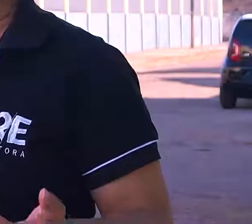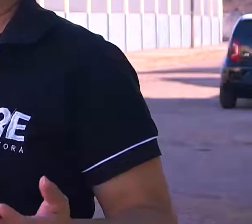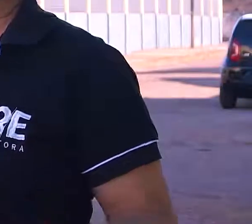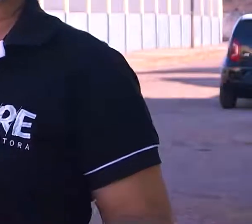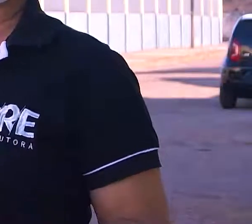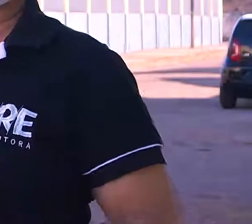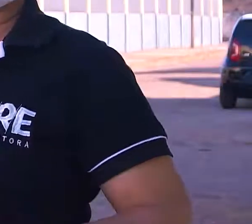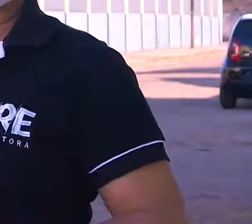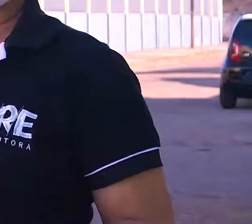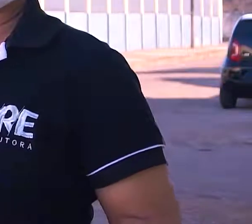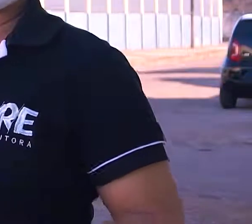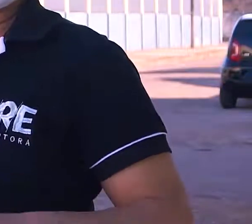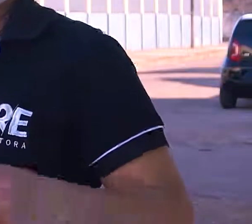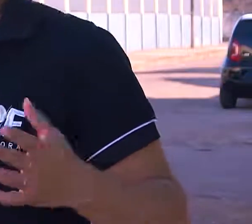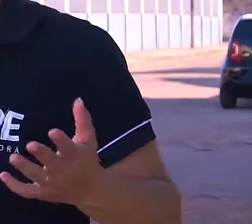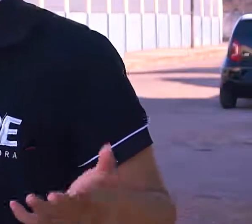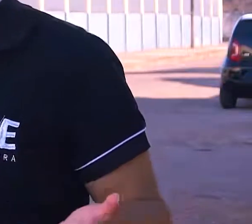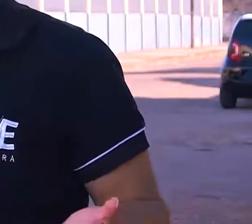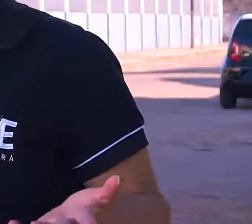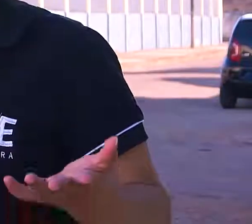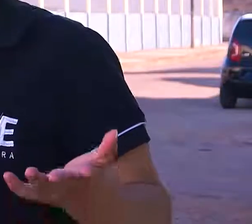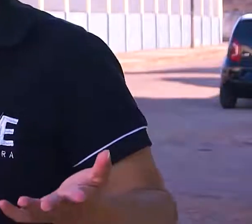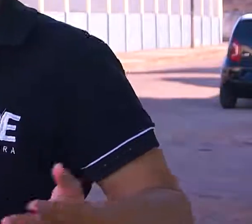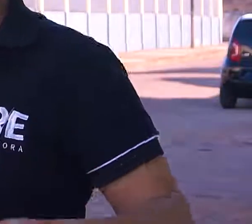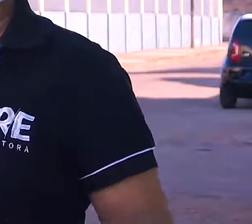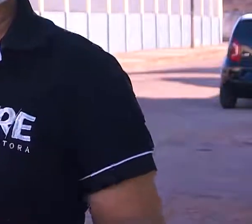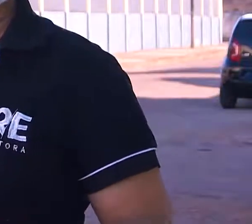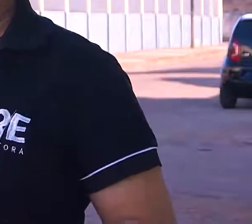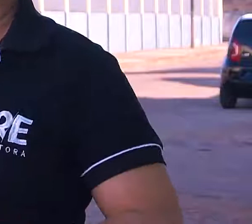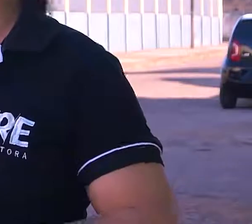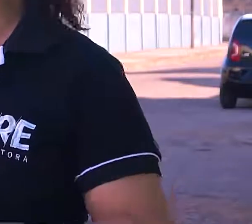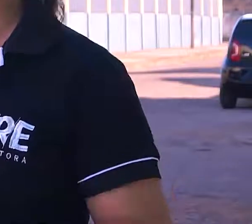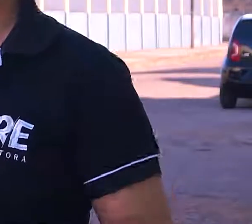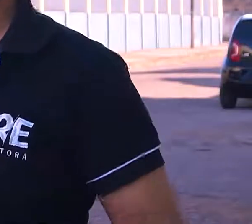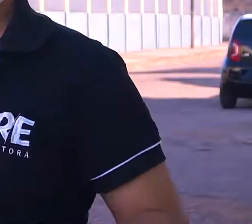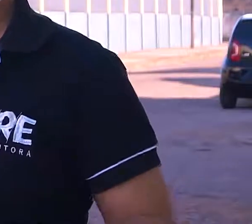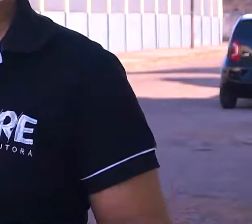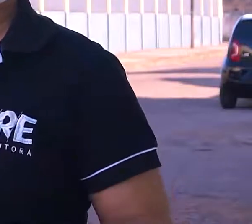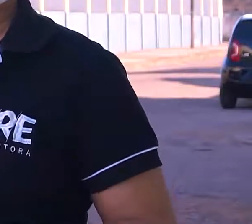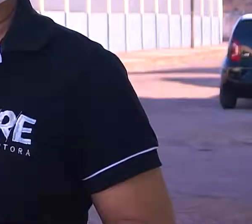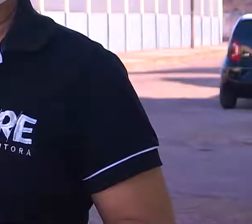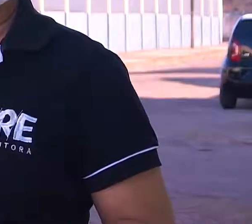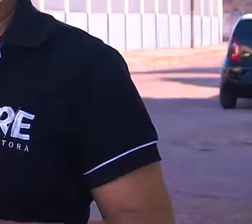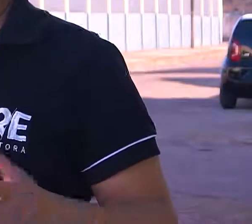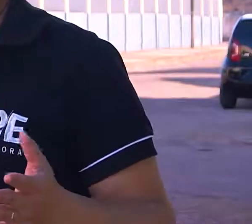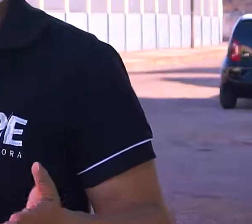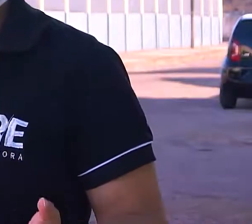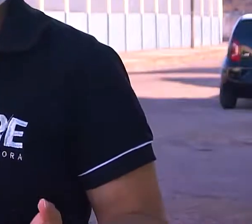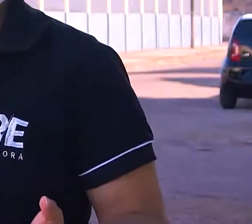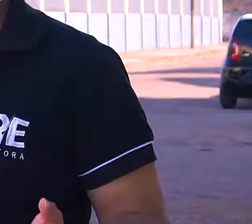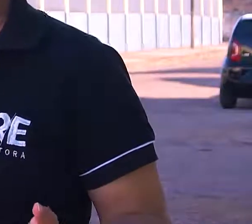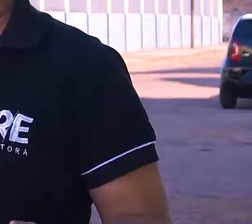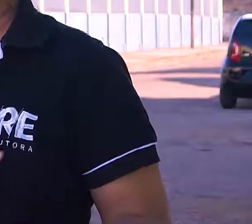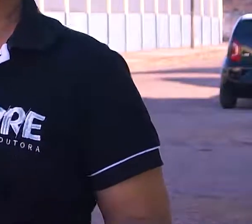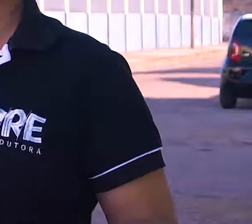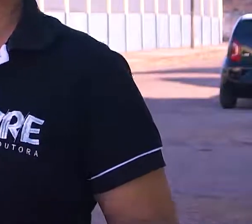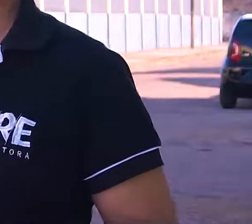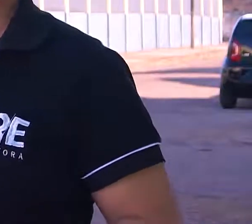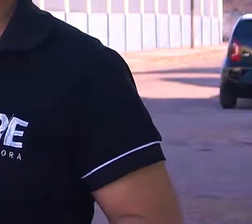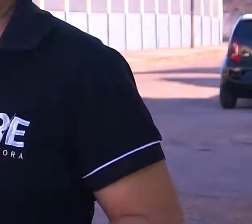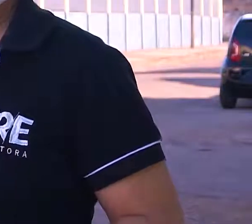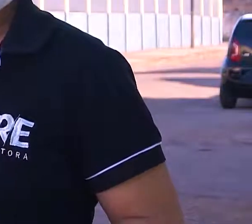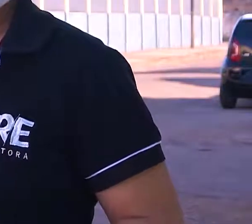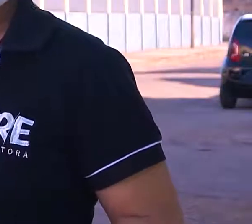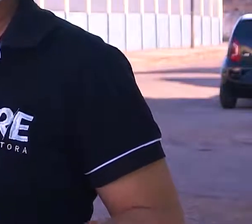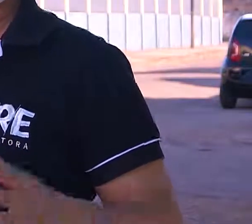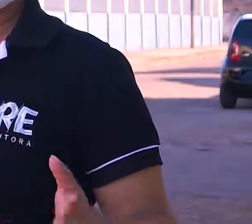do Enem com excelência. E com a matéria Educação Física não é diferente. Educação Física também